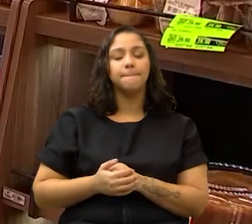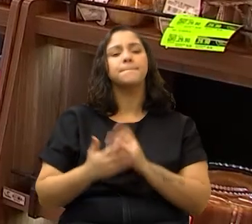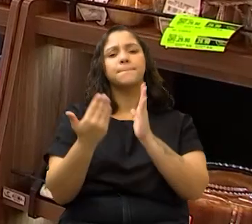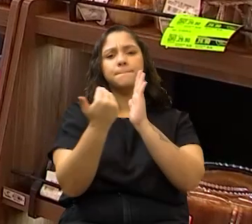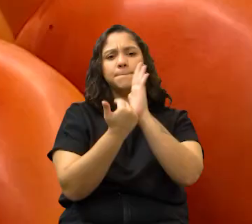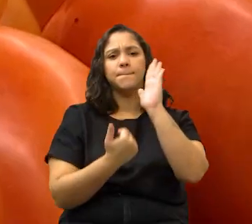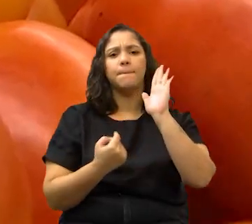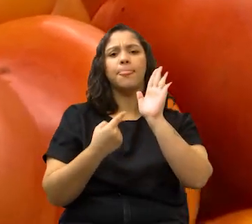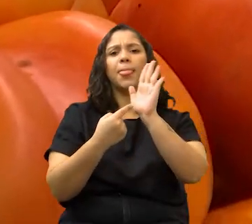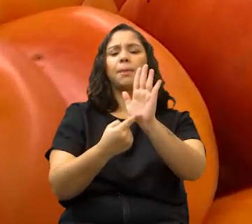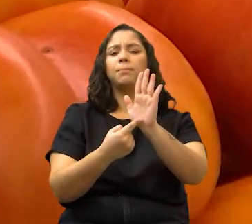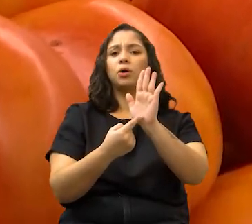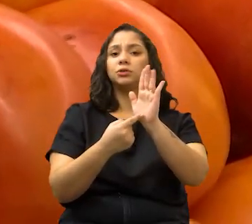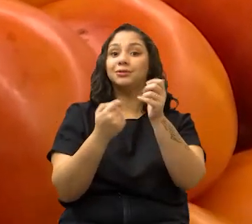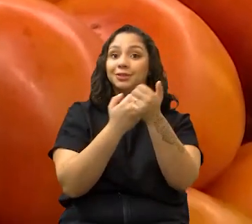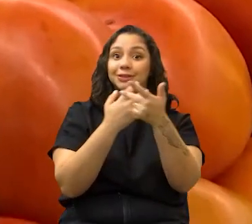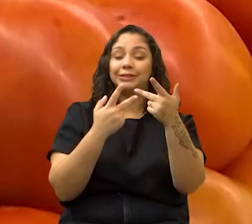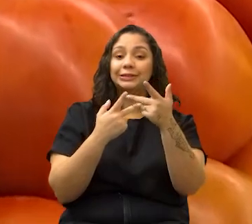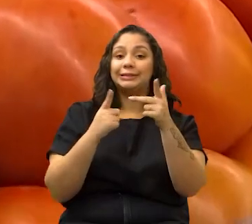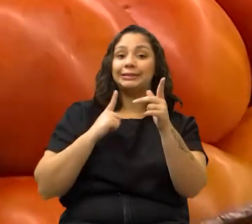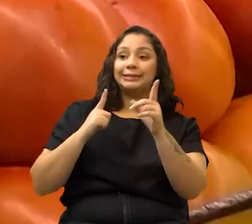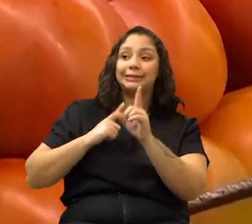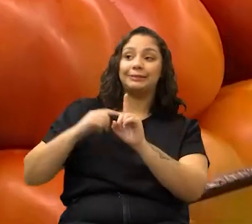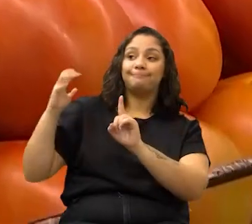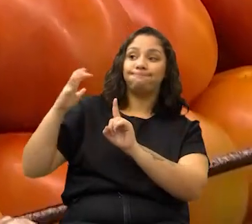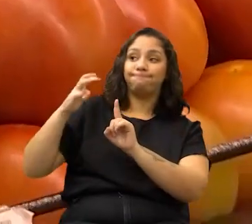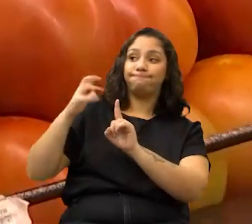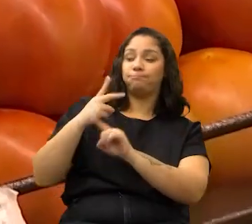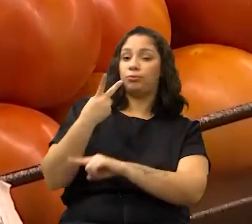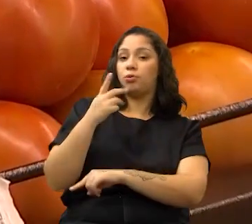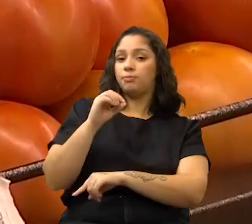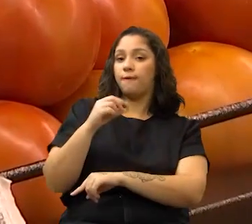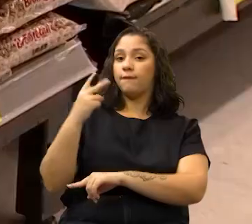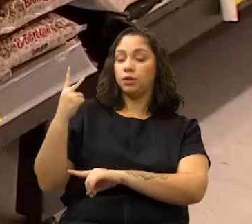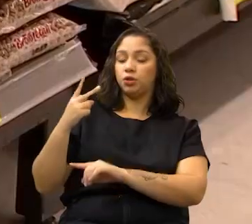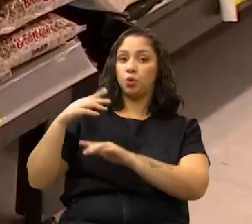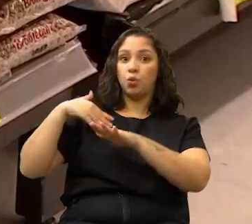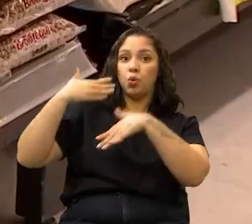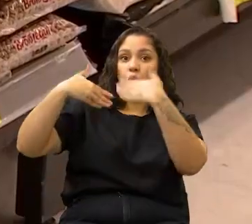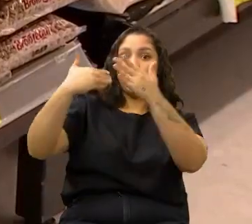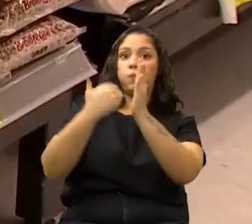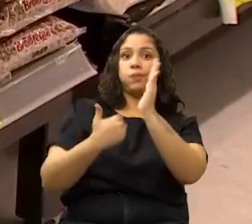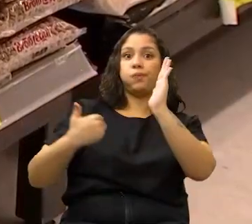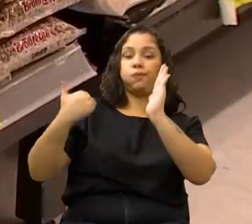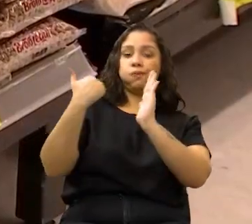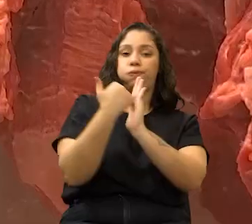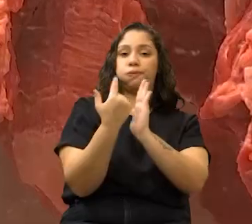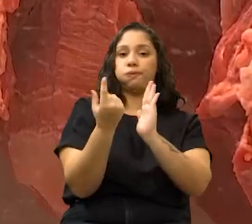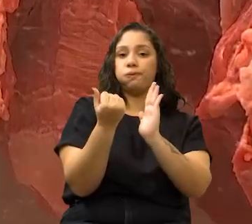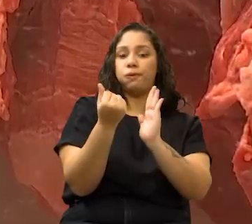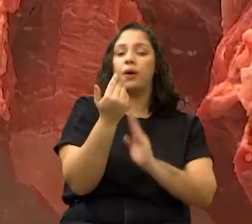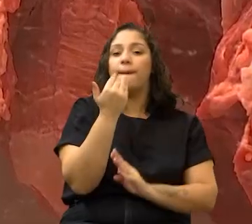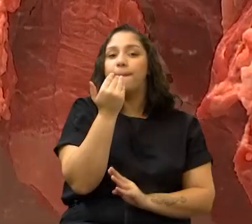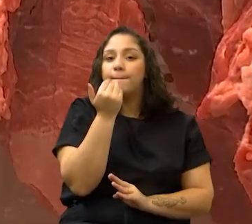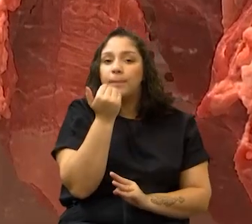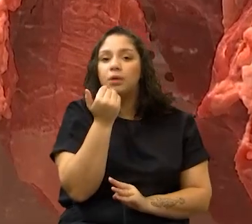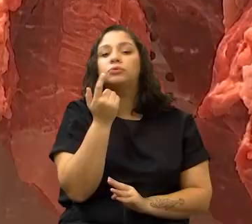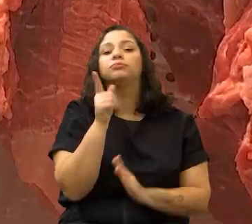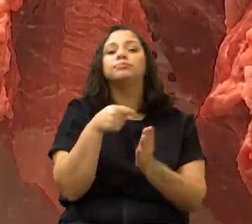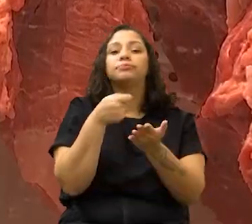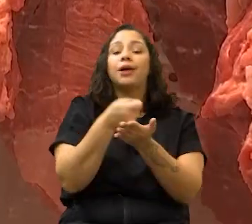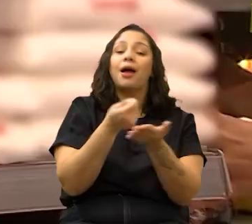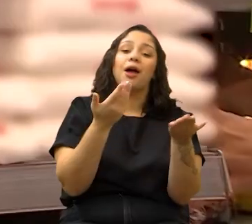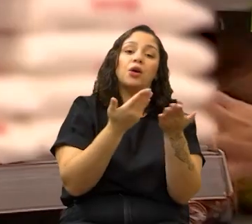redução indica que, após forte alta durante o ano de 2022, os valores dos alimentos devem apresentar